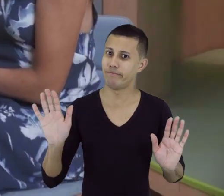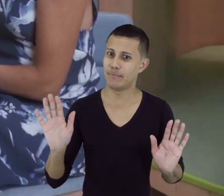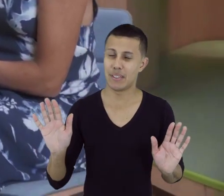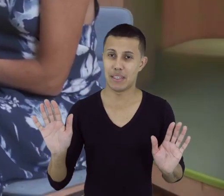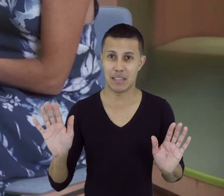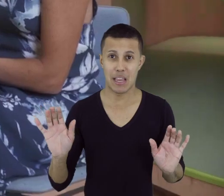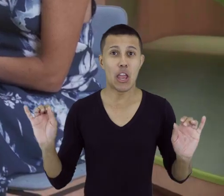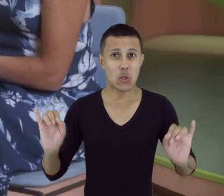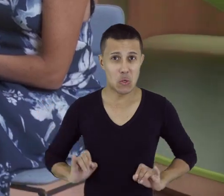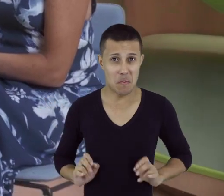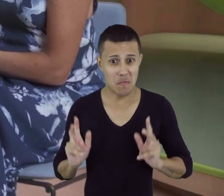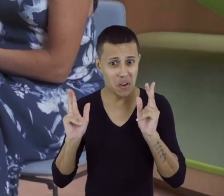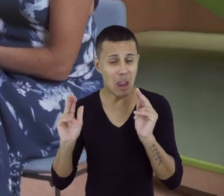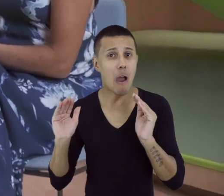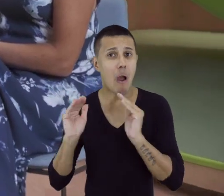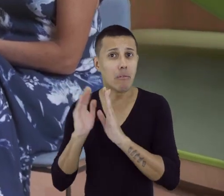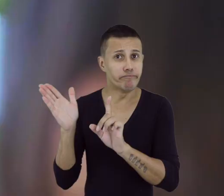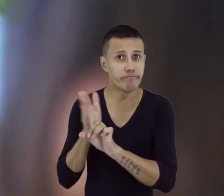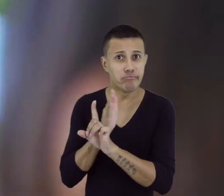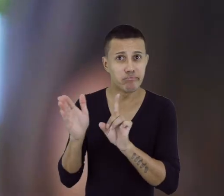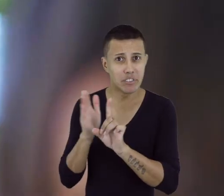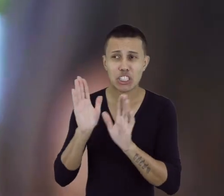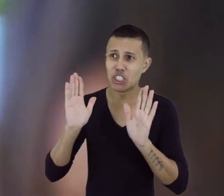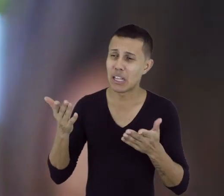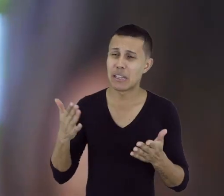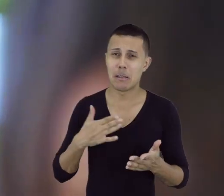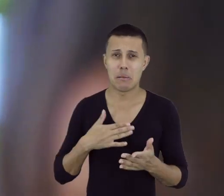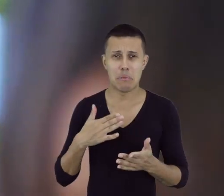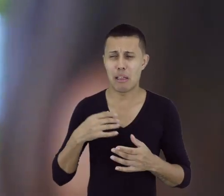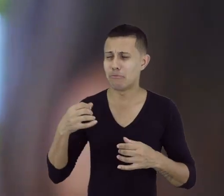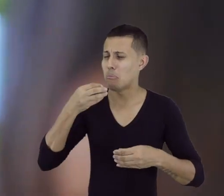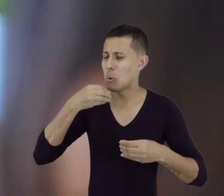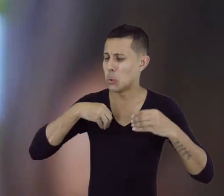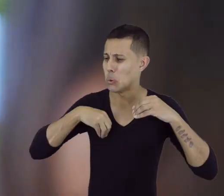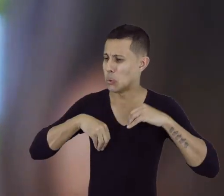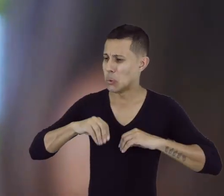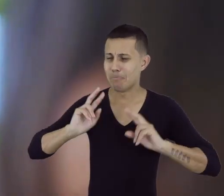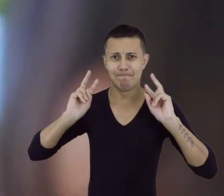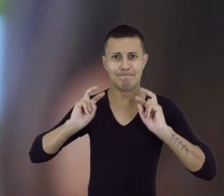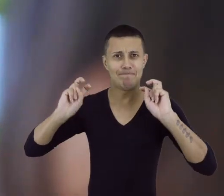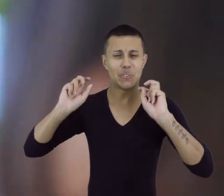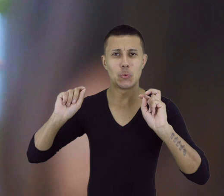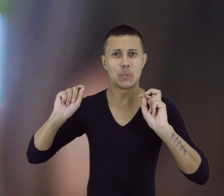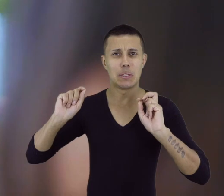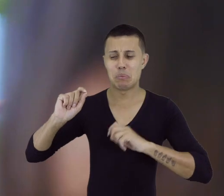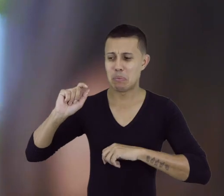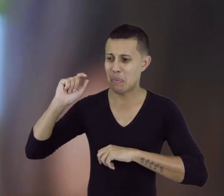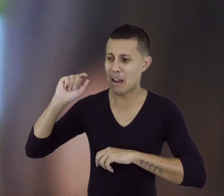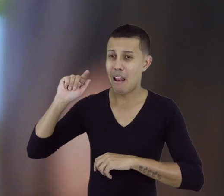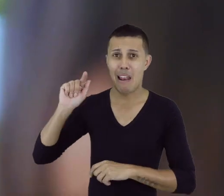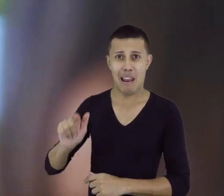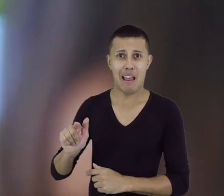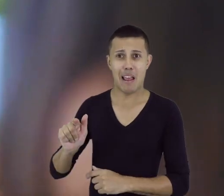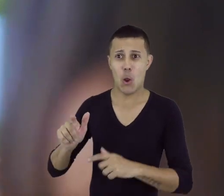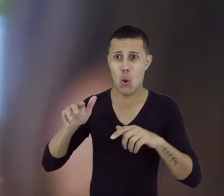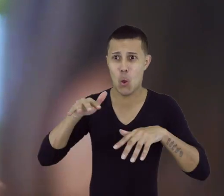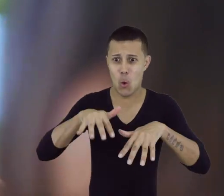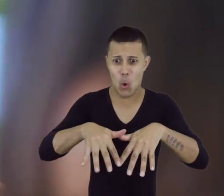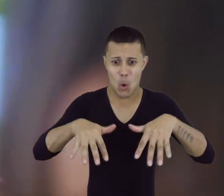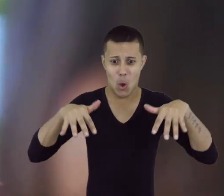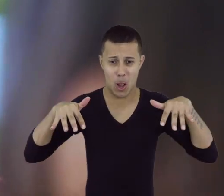falando, gente, eu passei por isso, né? Eu tive um episódio, isso que me levou para a depressão, e eu percebi naquele momento que eu estava diante